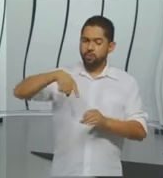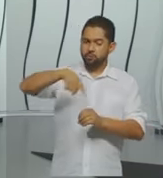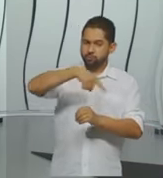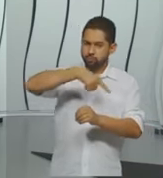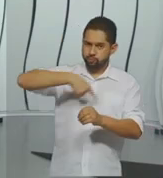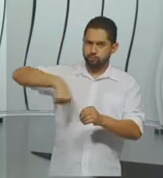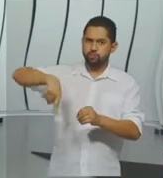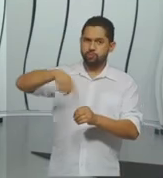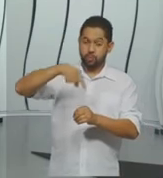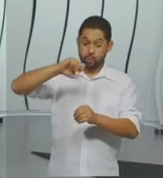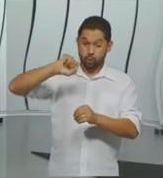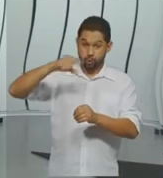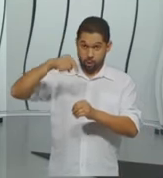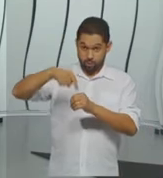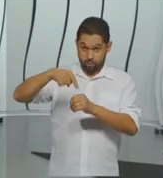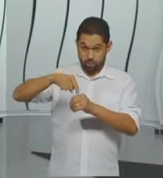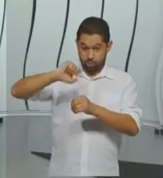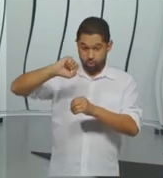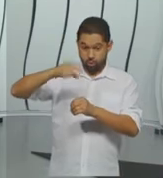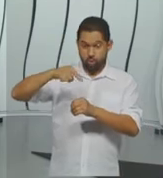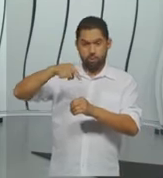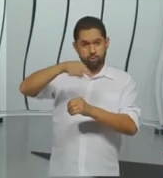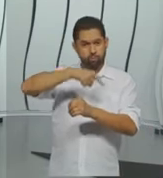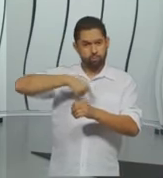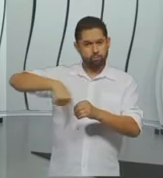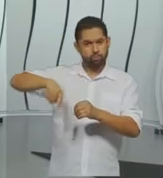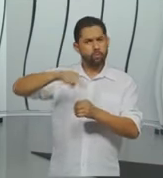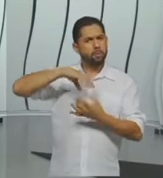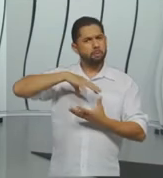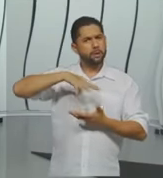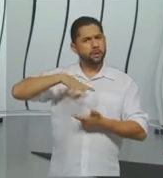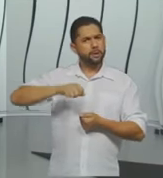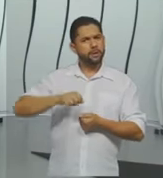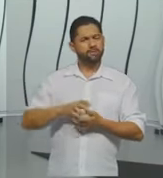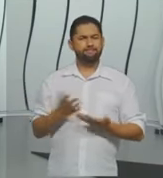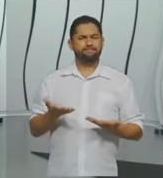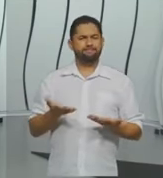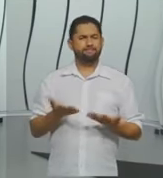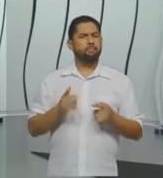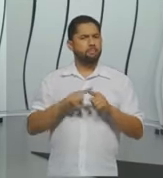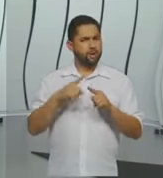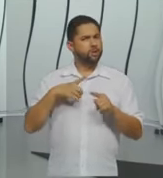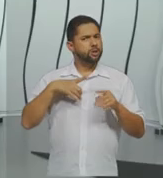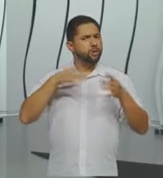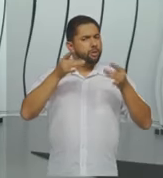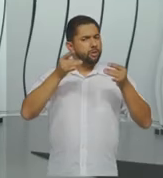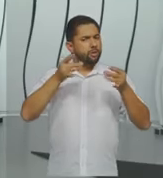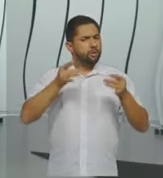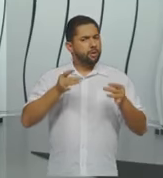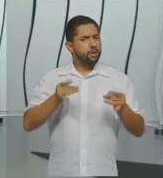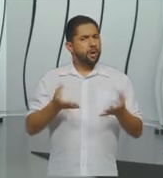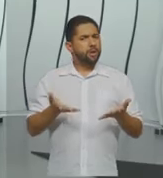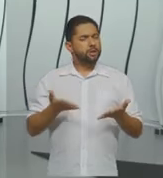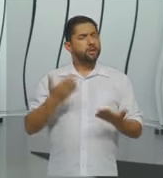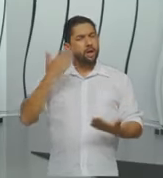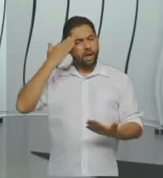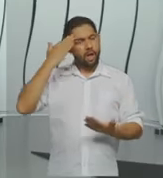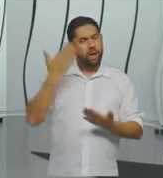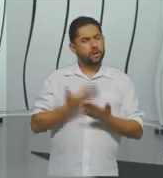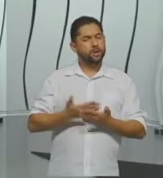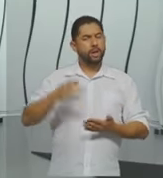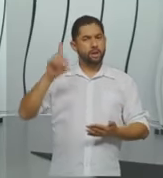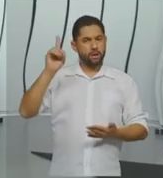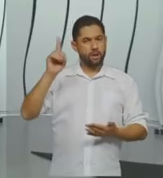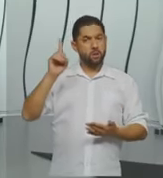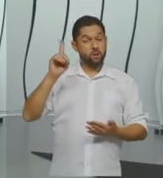órbitas, porque havia uma questão muito delicada de acreditar em Deus, que o céu era uma representação